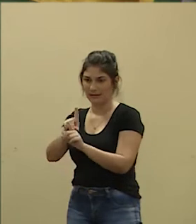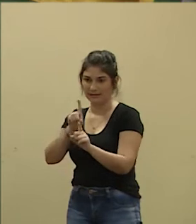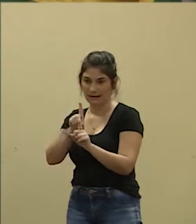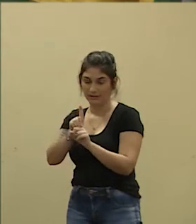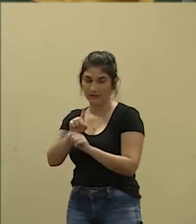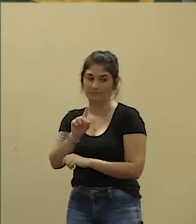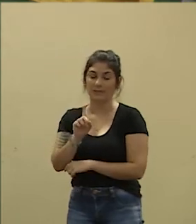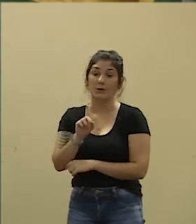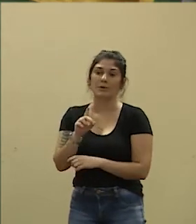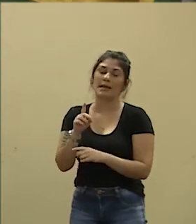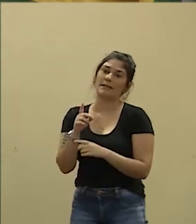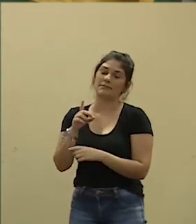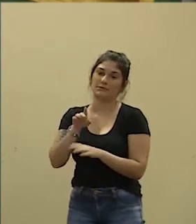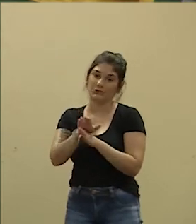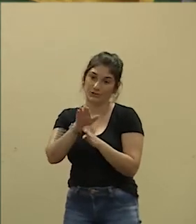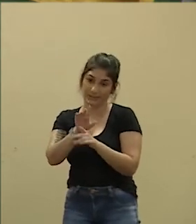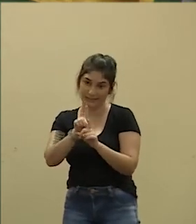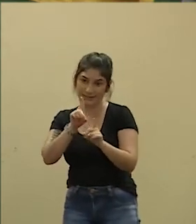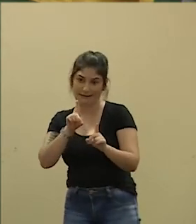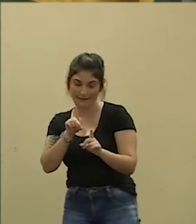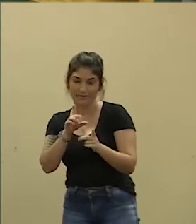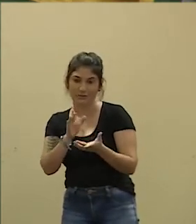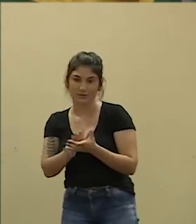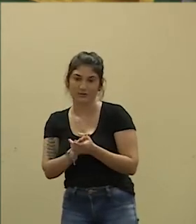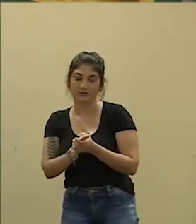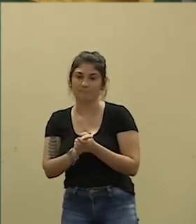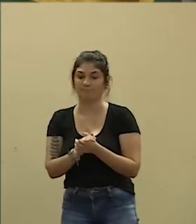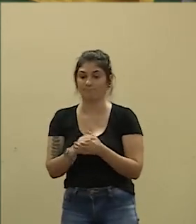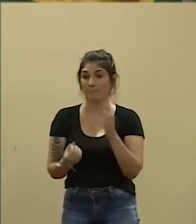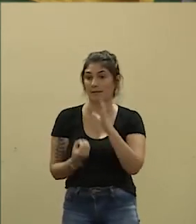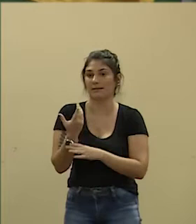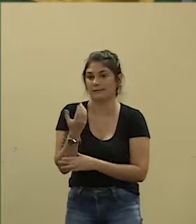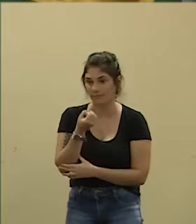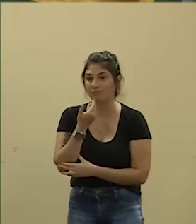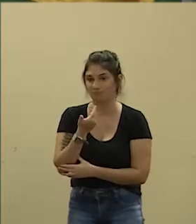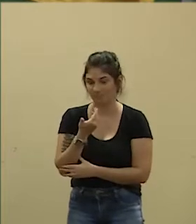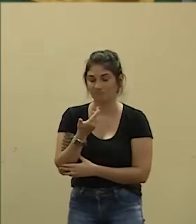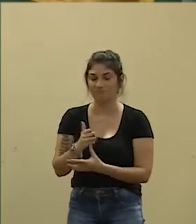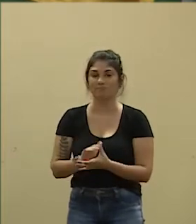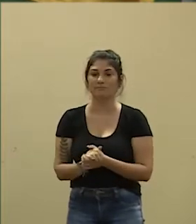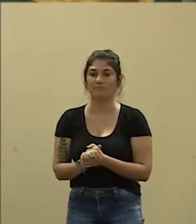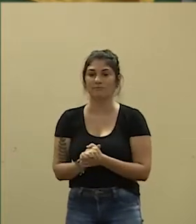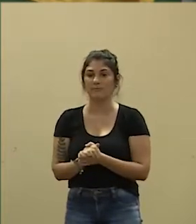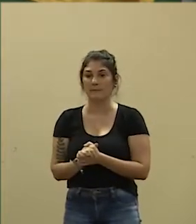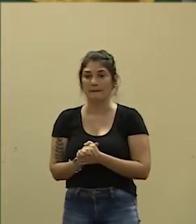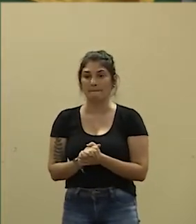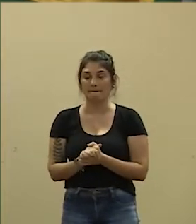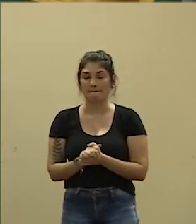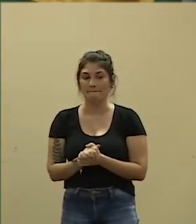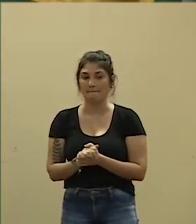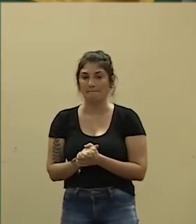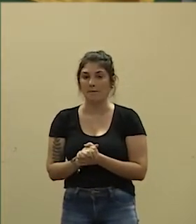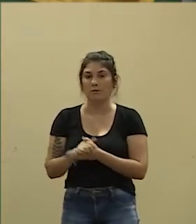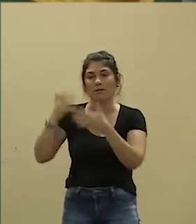ead que é excelente maravilhoso mais uma produção aqui bacana de vocês vai mais ou menos nesse sentido eu quero a partir de uma de uma